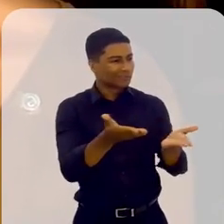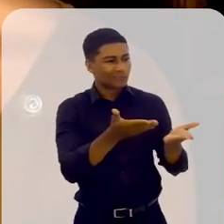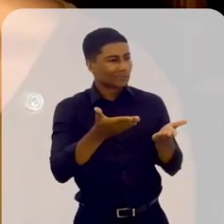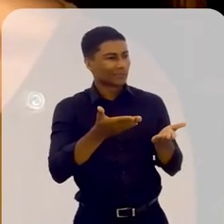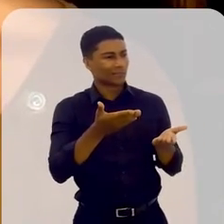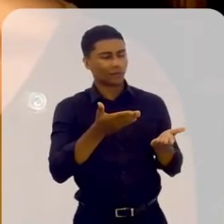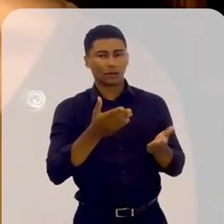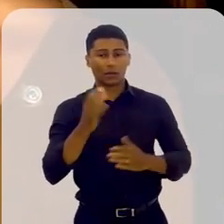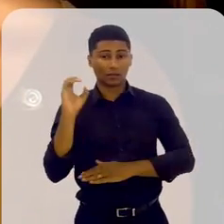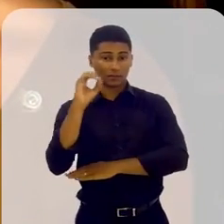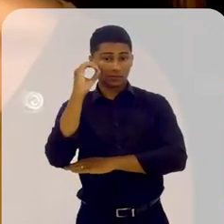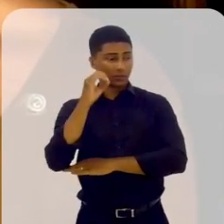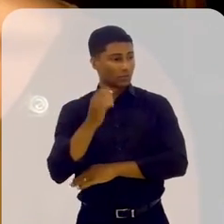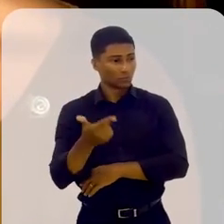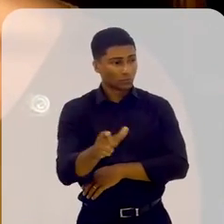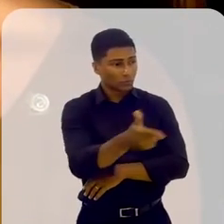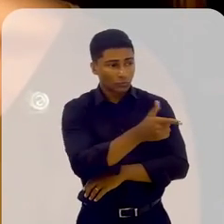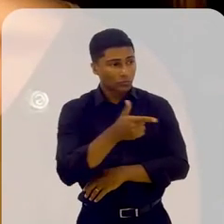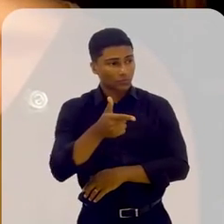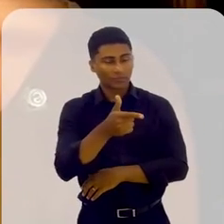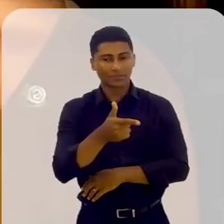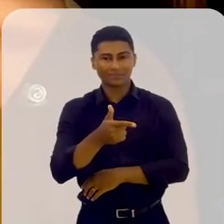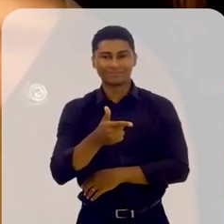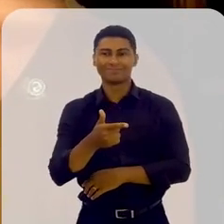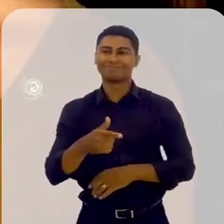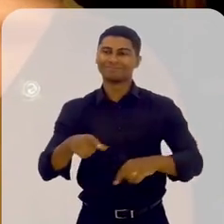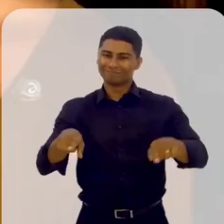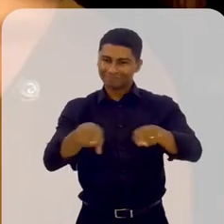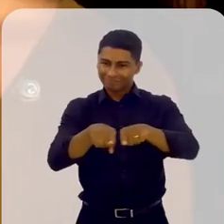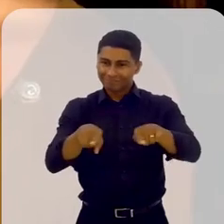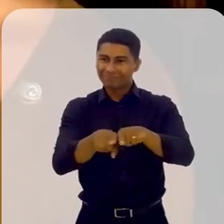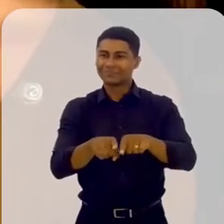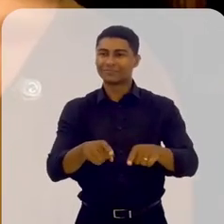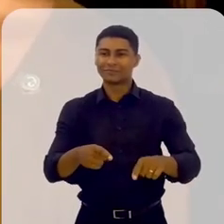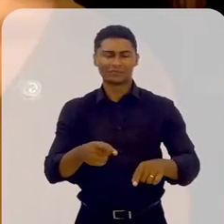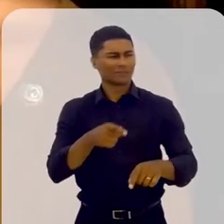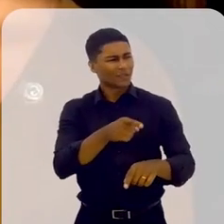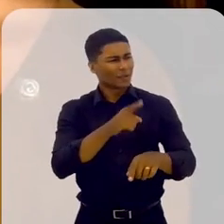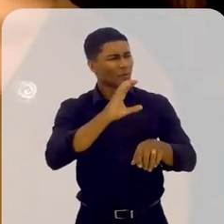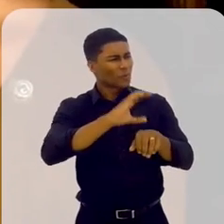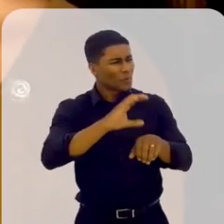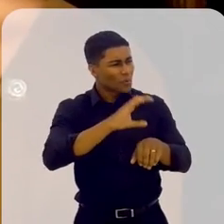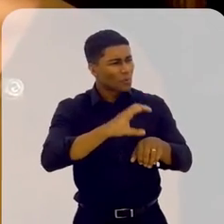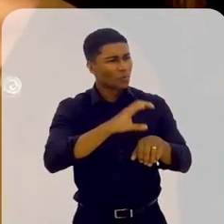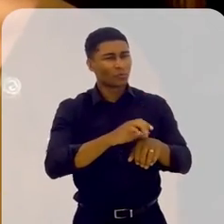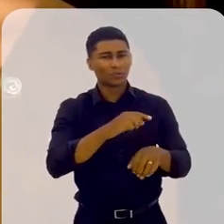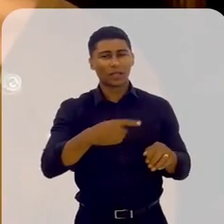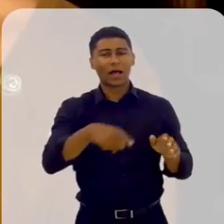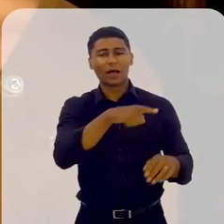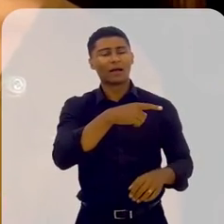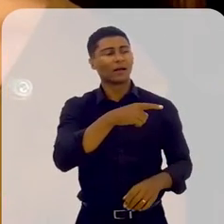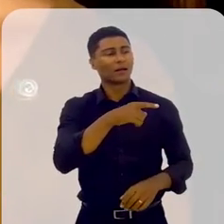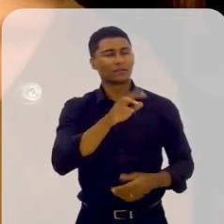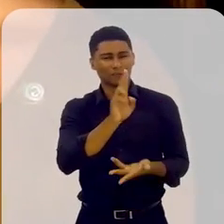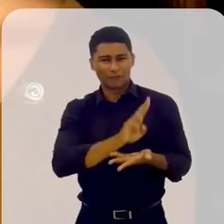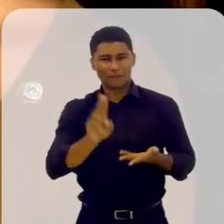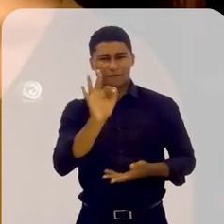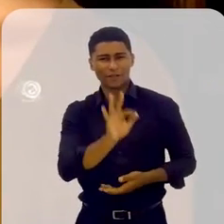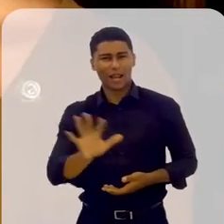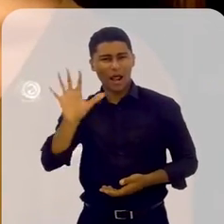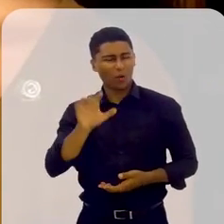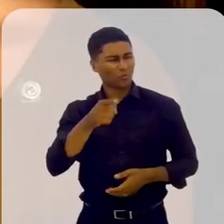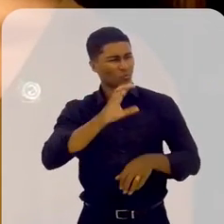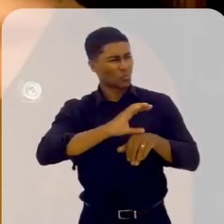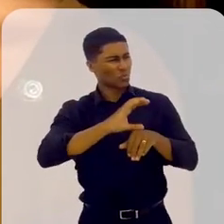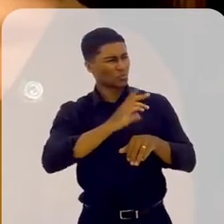de ensino superior que me interessasse. Eu já tinha algumas divergências com como estava organizado o curso da Federal de lá,